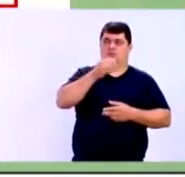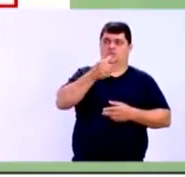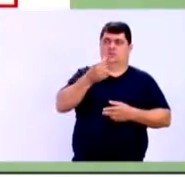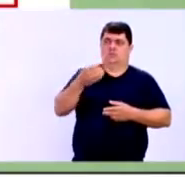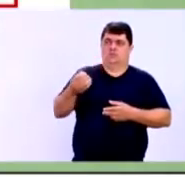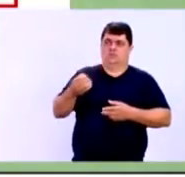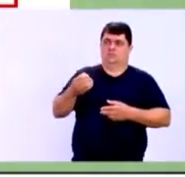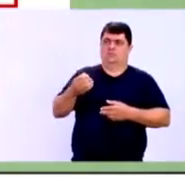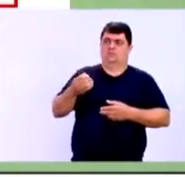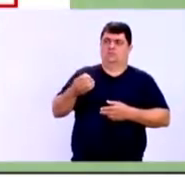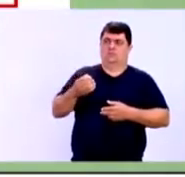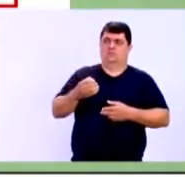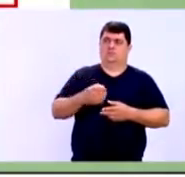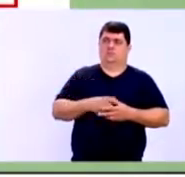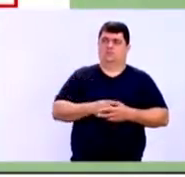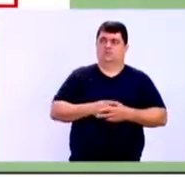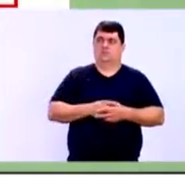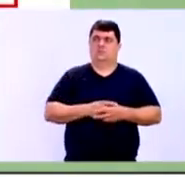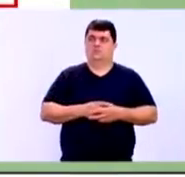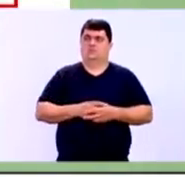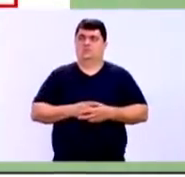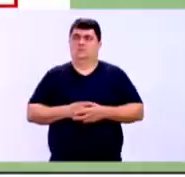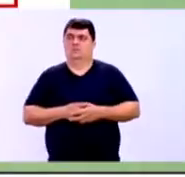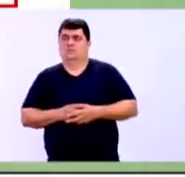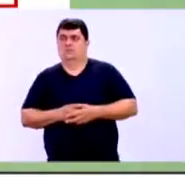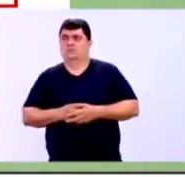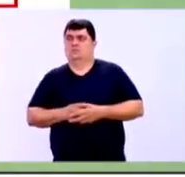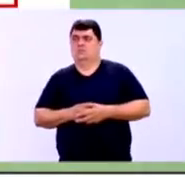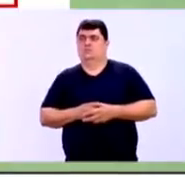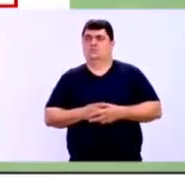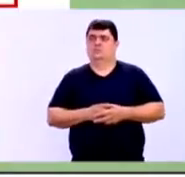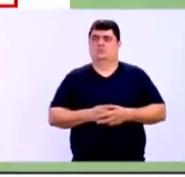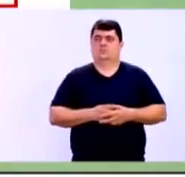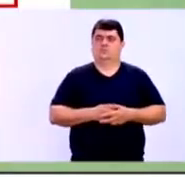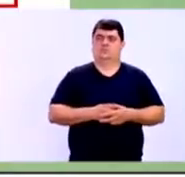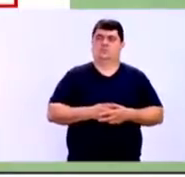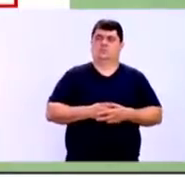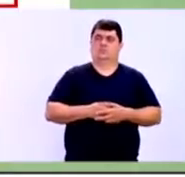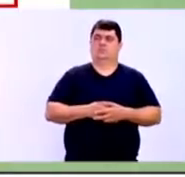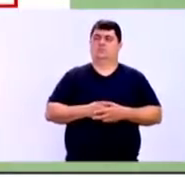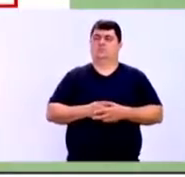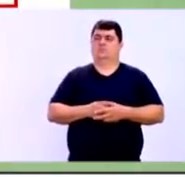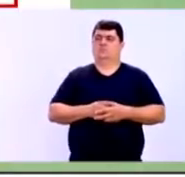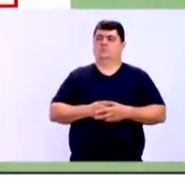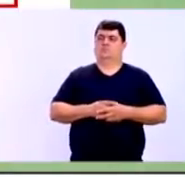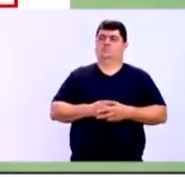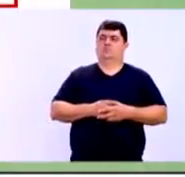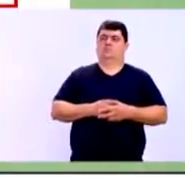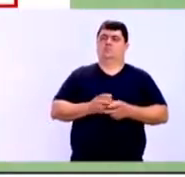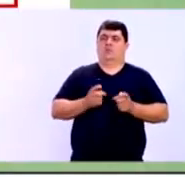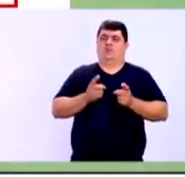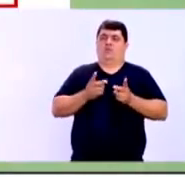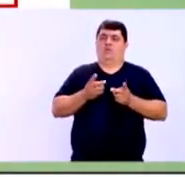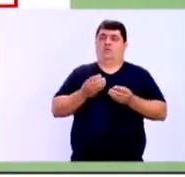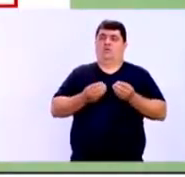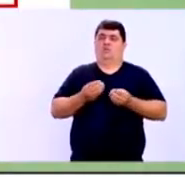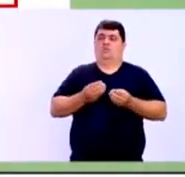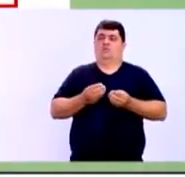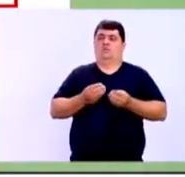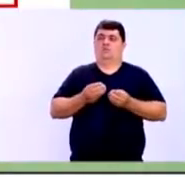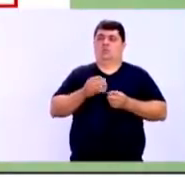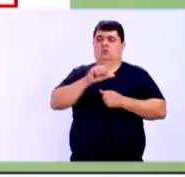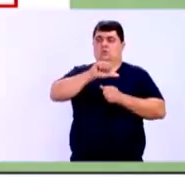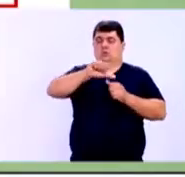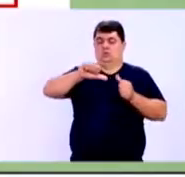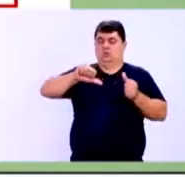Lembra? Mesma coisa. Agora na hora da venda. Professor Ivan, mudou